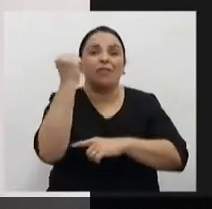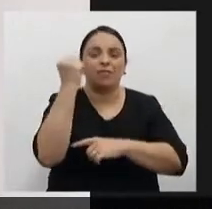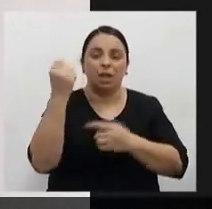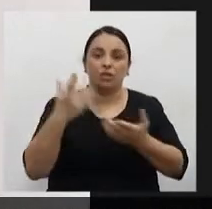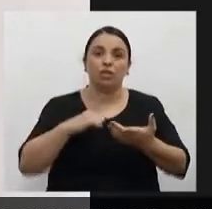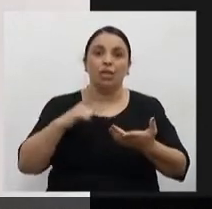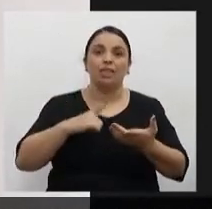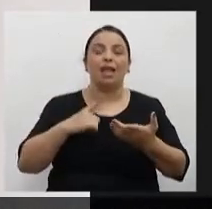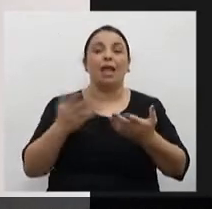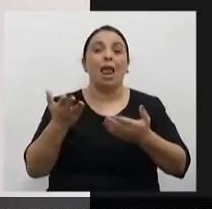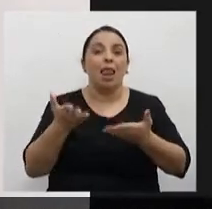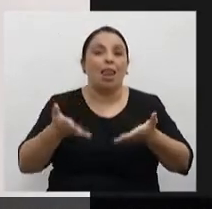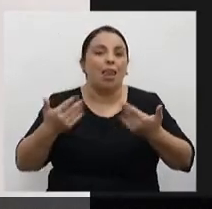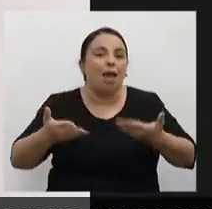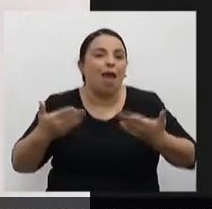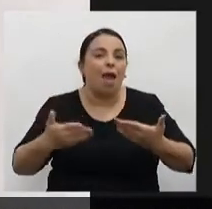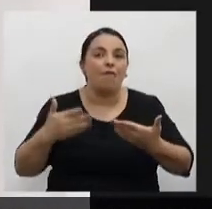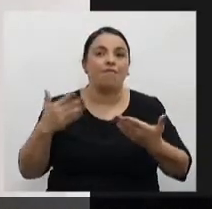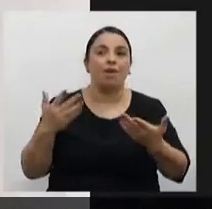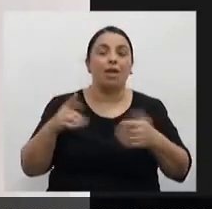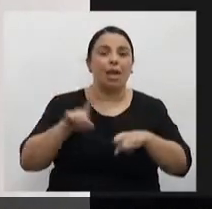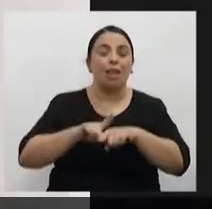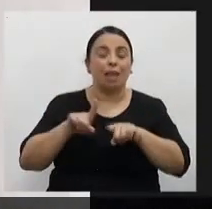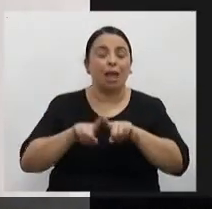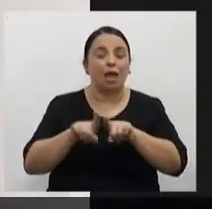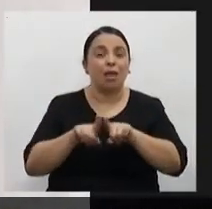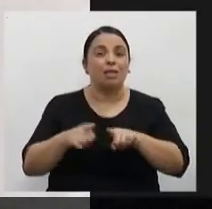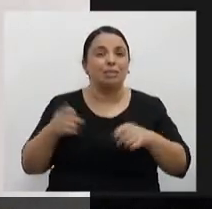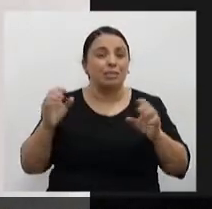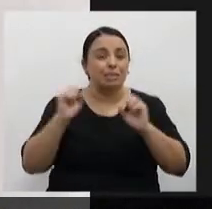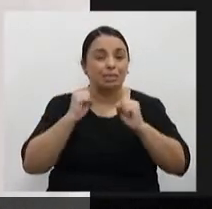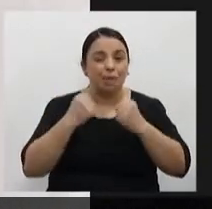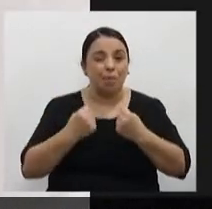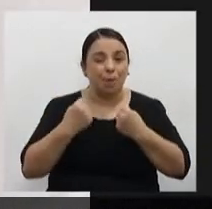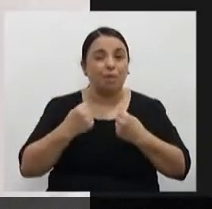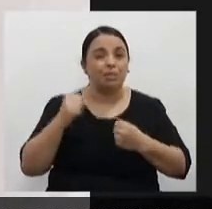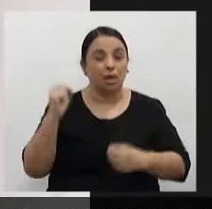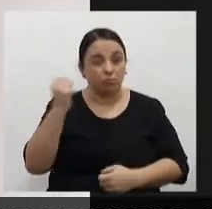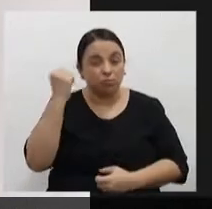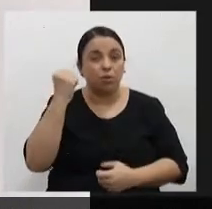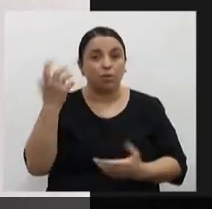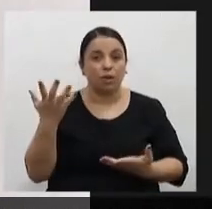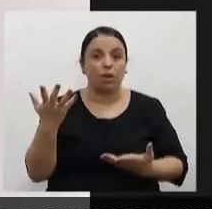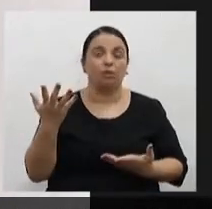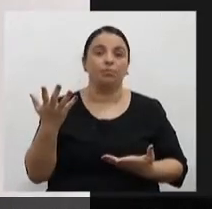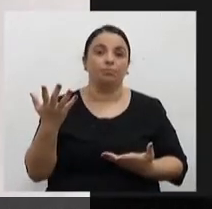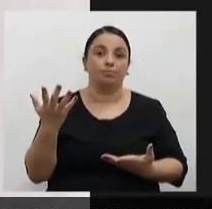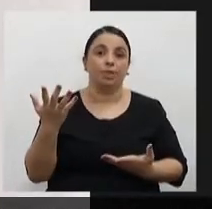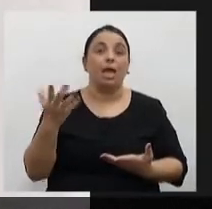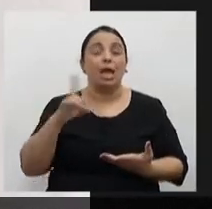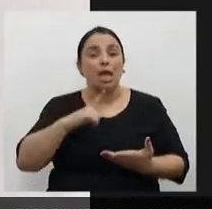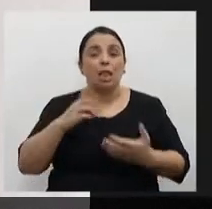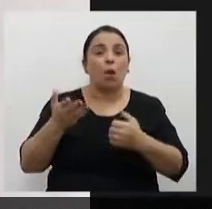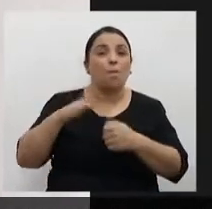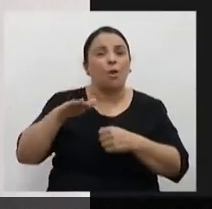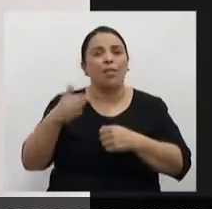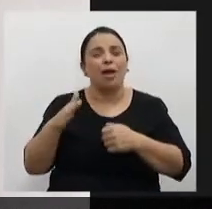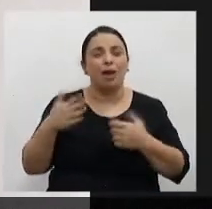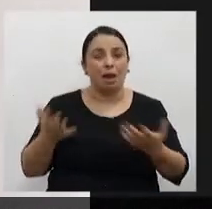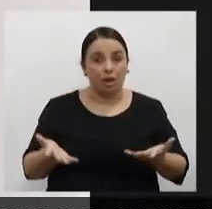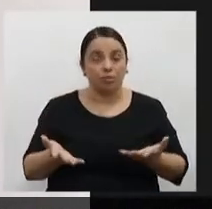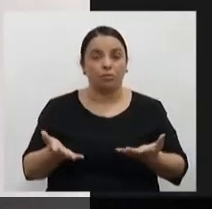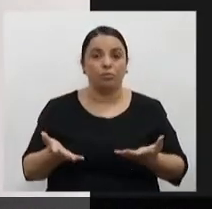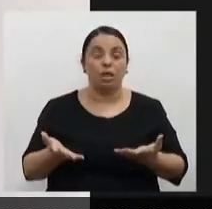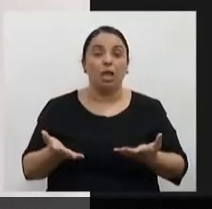adulta, sendo autista. E existe o grau leve, moderado e o severo, onde nos graus moderado e severo,